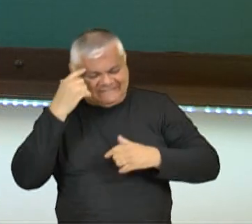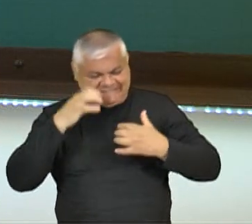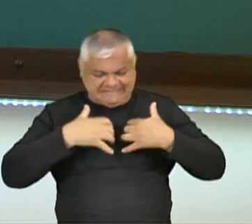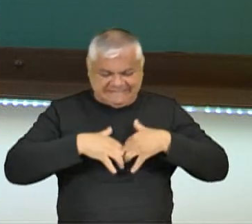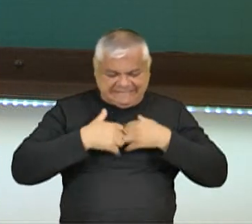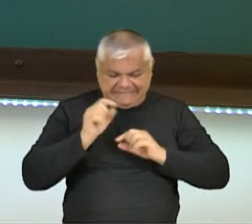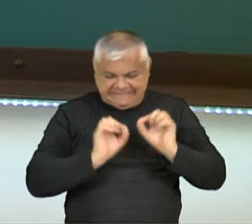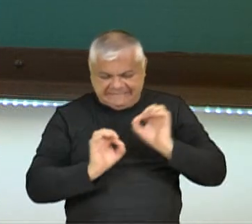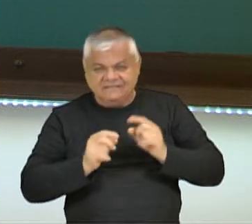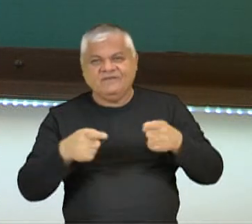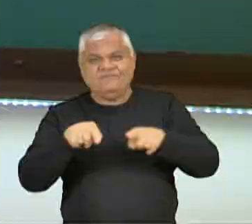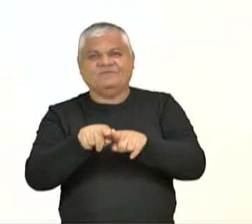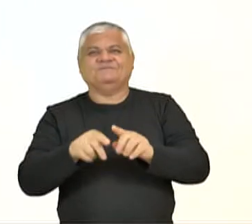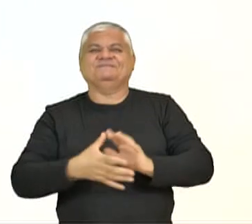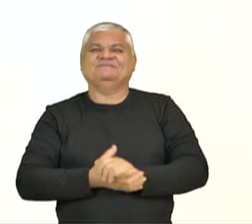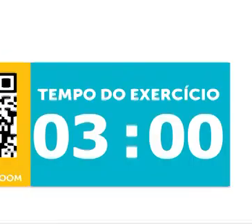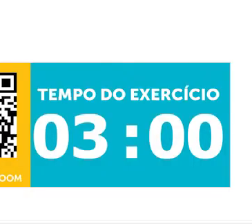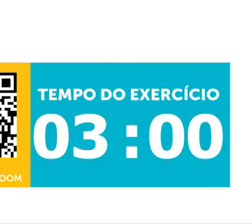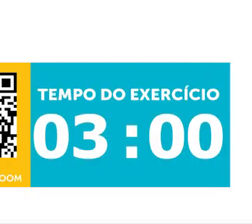continhas aí e eu já volto.